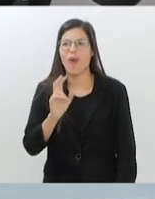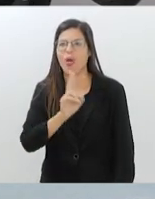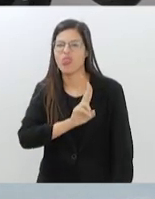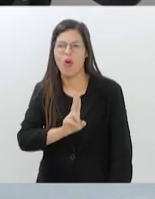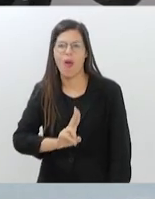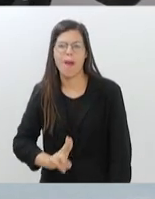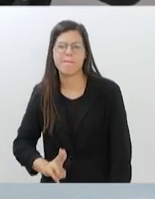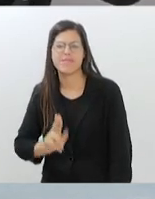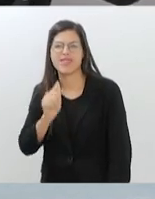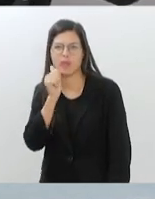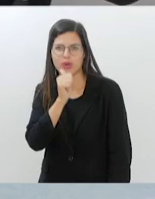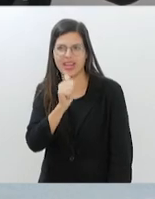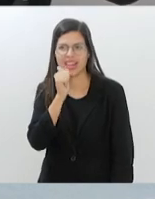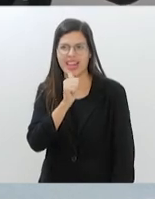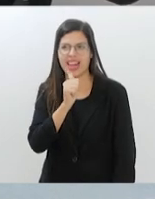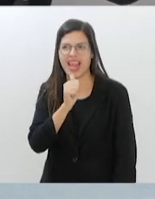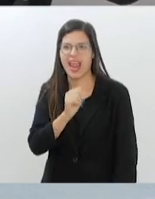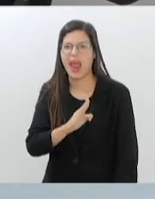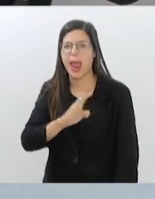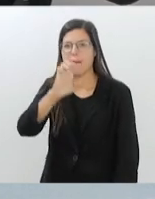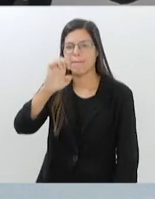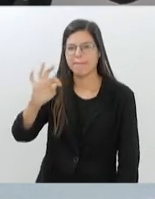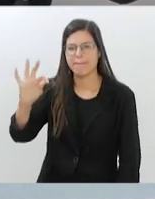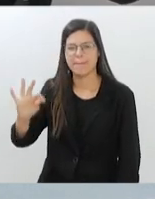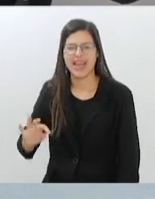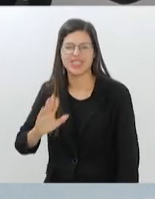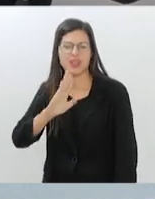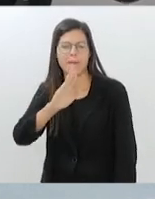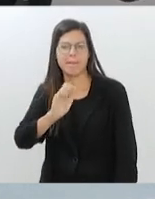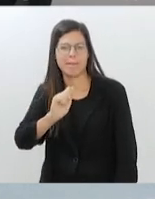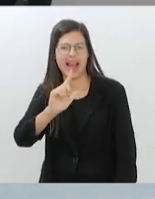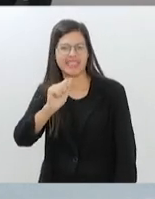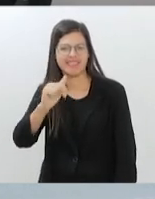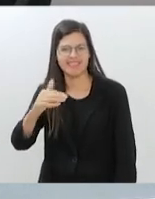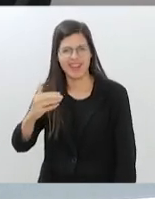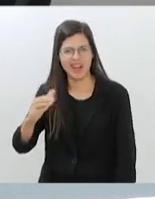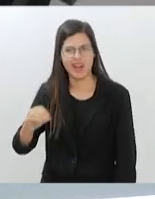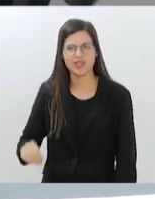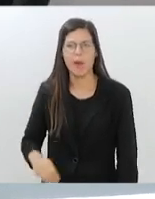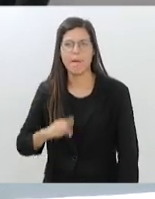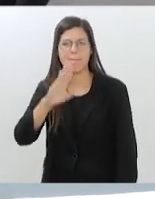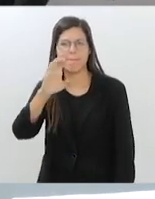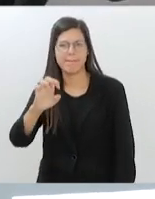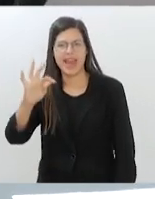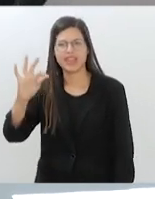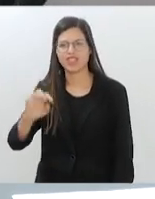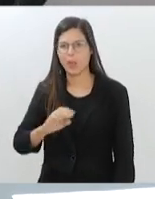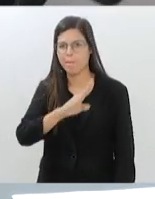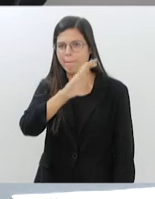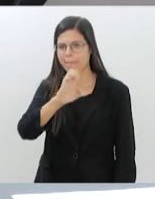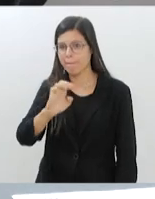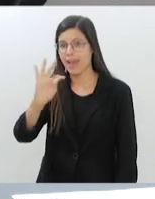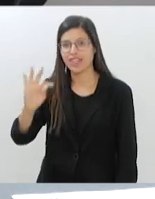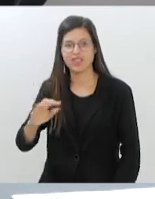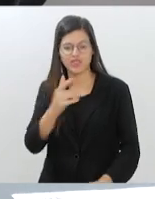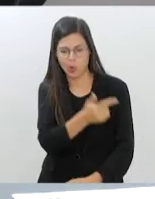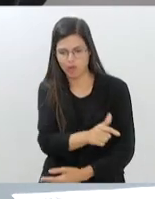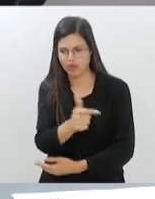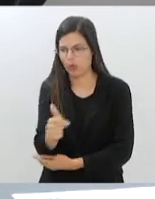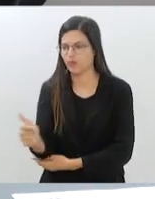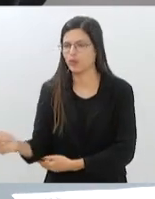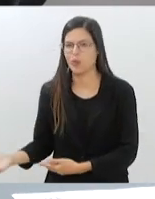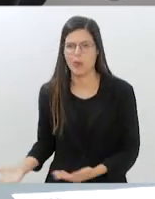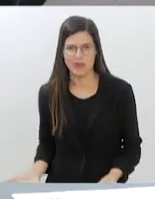ainda a Bet balanço alguma coisa assim mas Bet para lá Bet para cá Bet por tudo quanto é